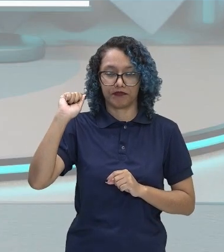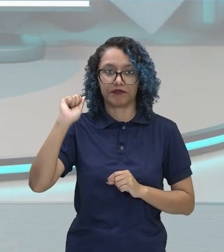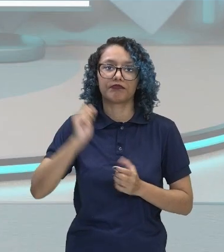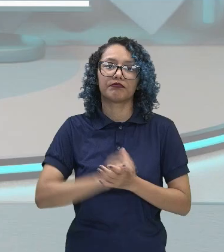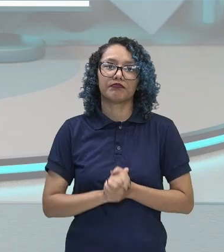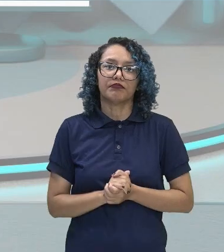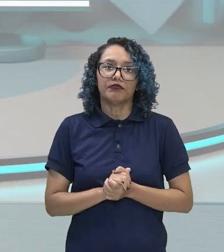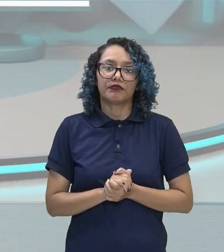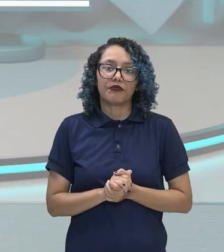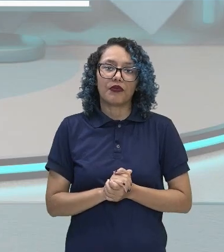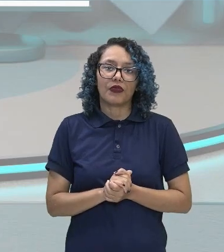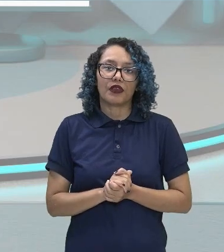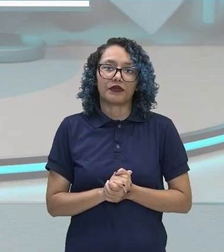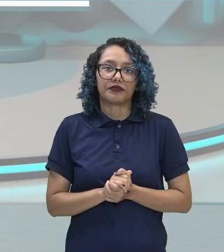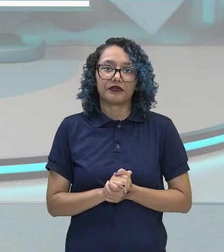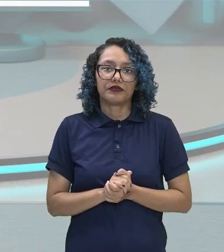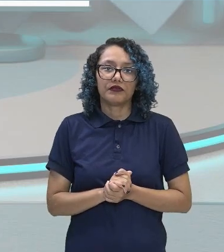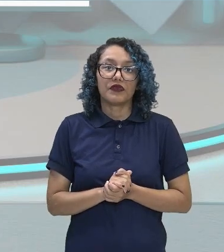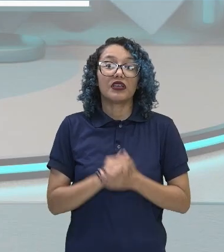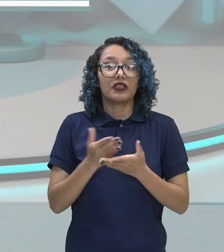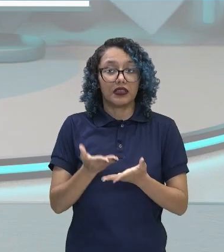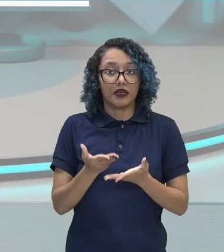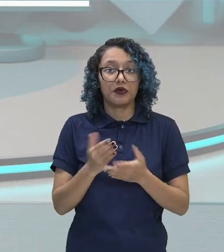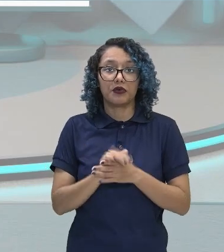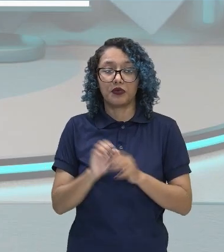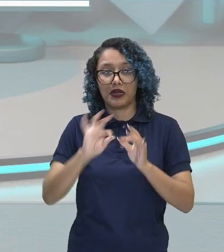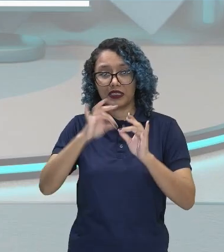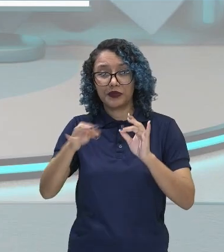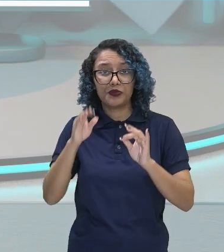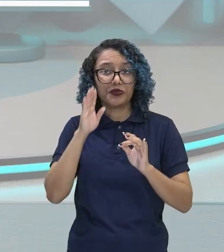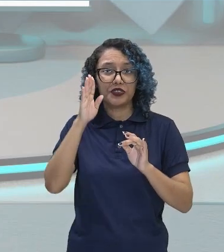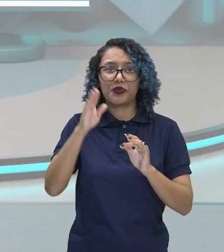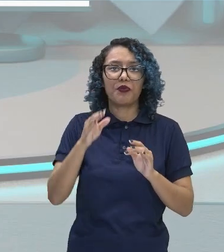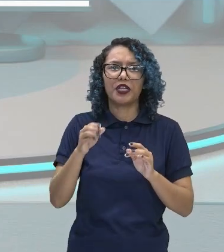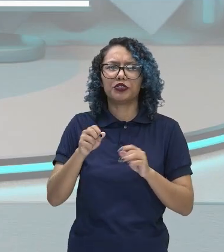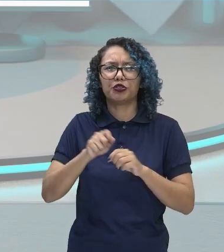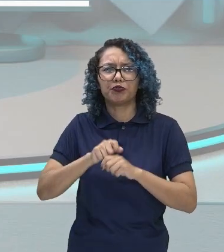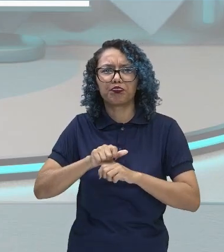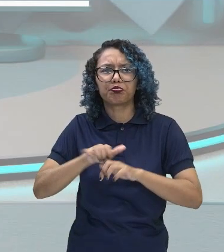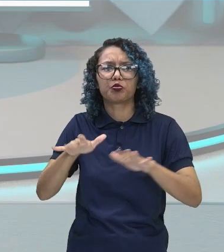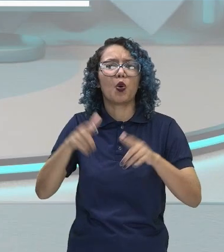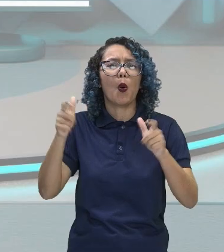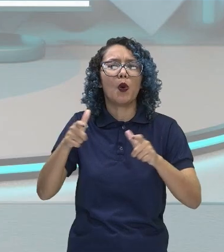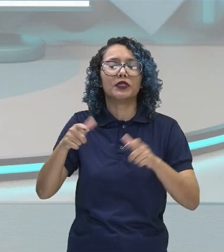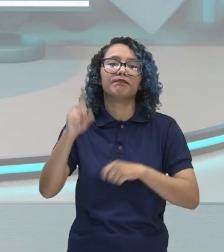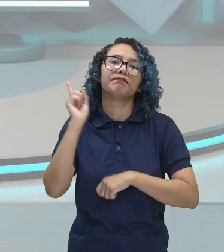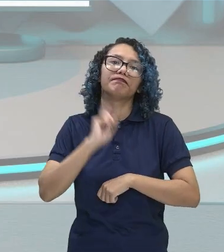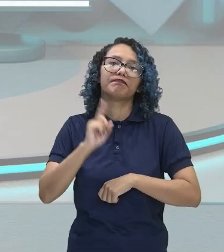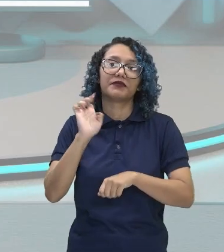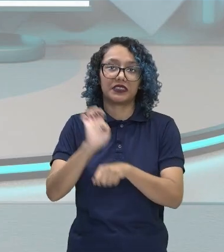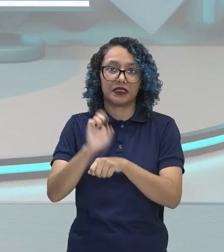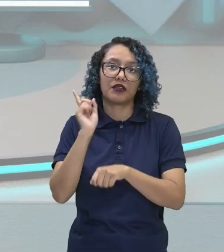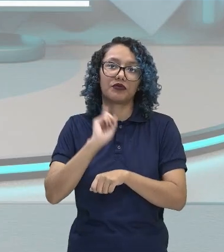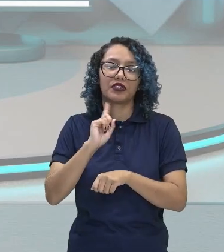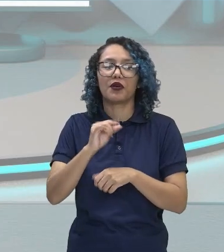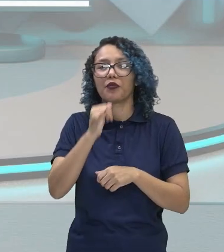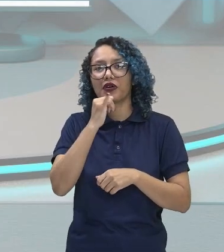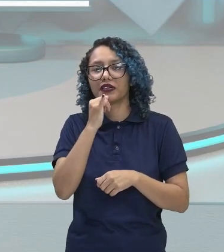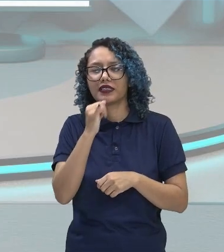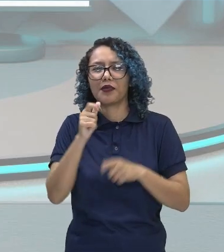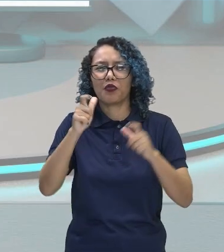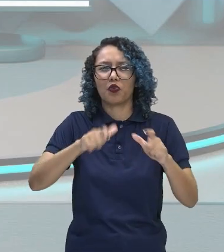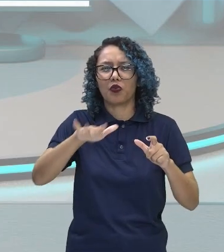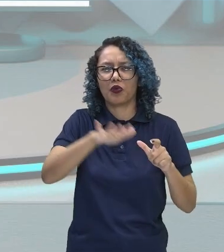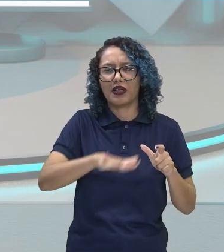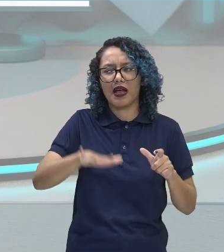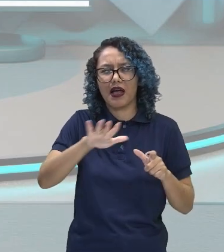obra literária do arcadismo foi Minas Gerais. Então, quando a gente fala em paisagem bucólica, em